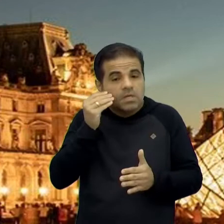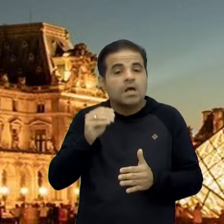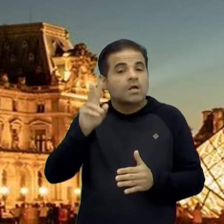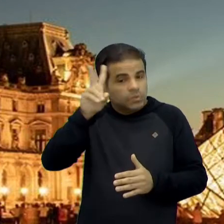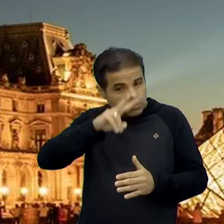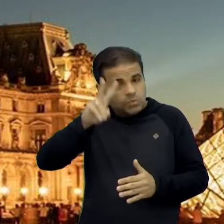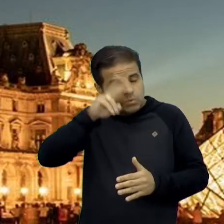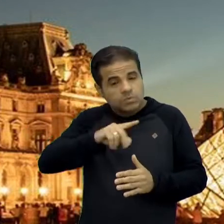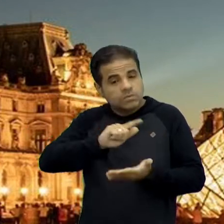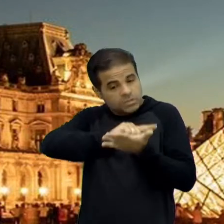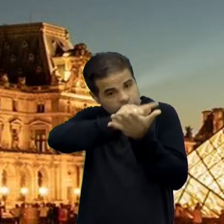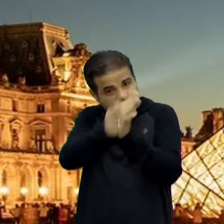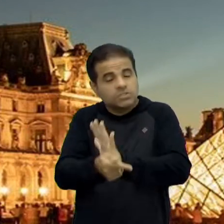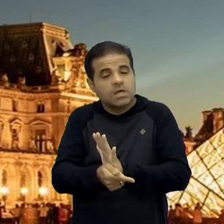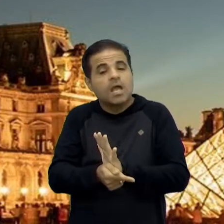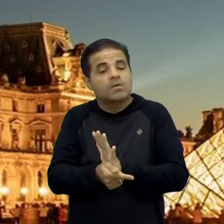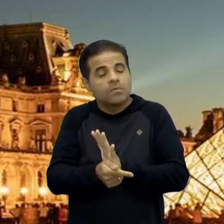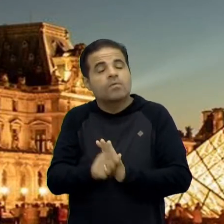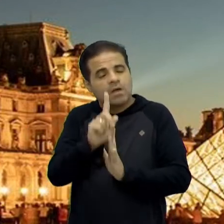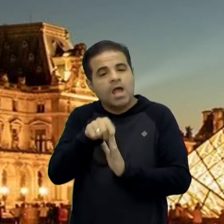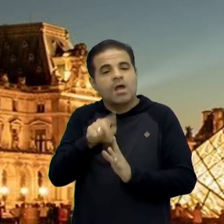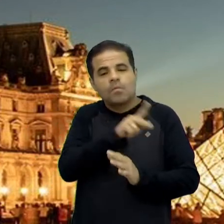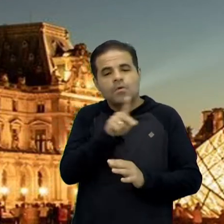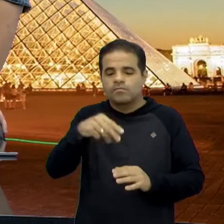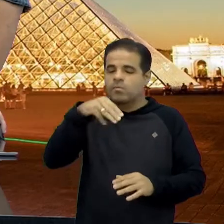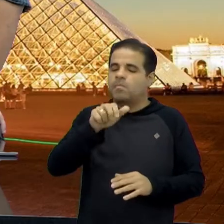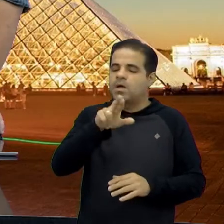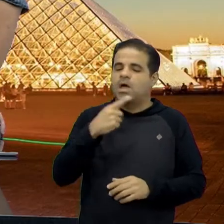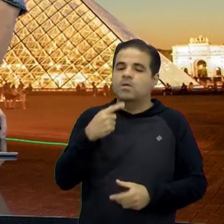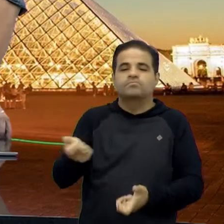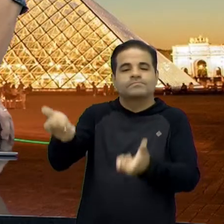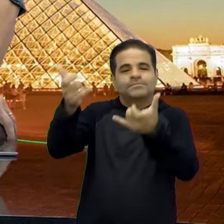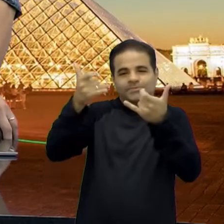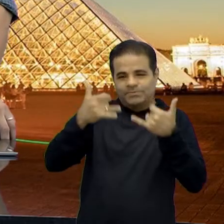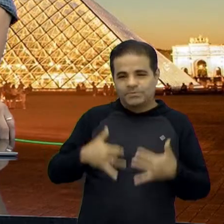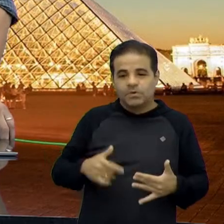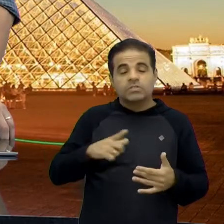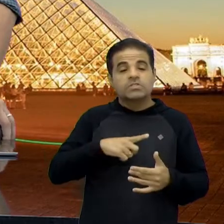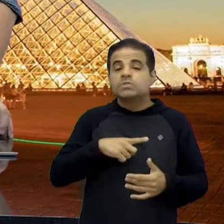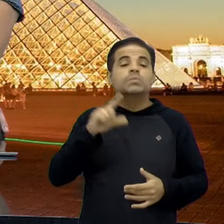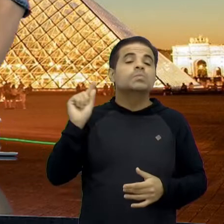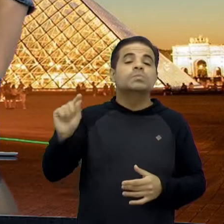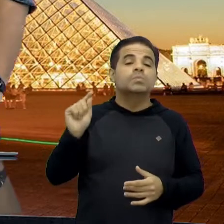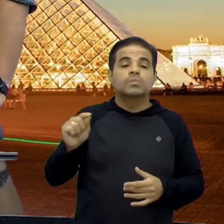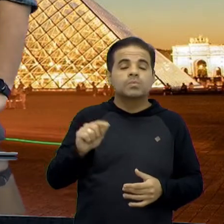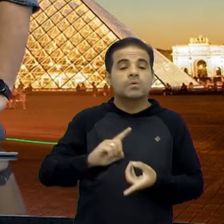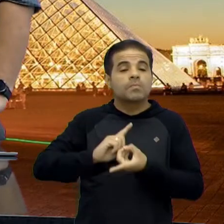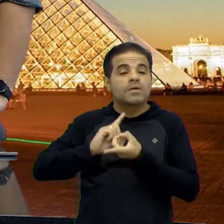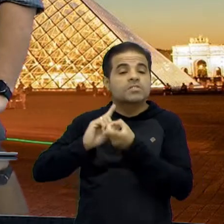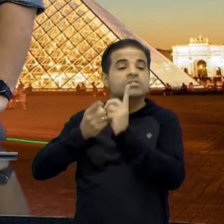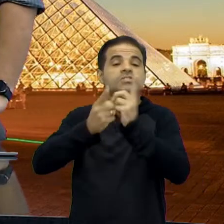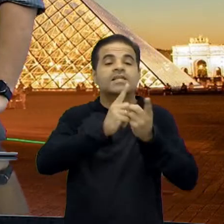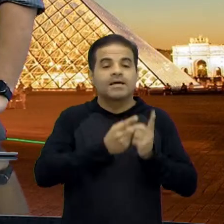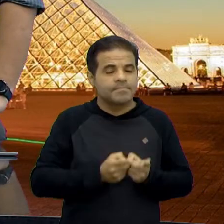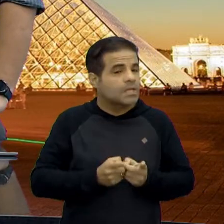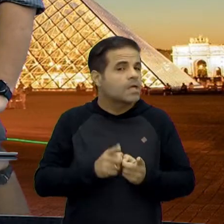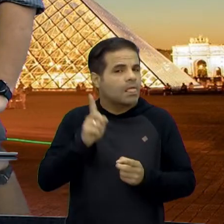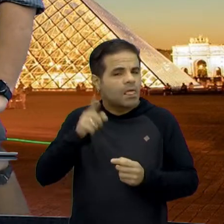a história desse gênero, né? E realmente, como o Pro Mauro trouxe, a gente tinha uma dinâmica,